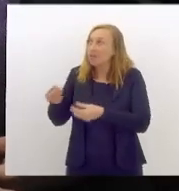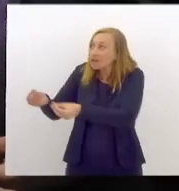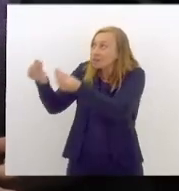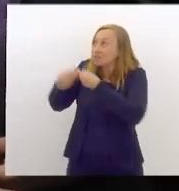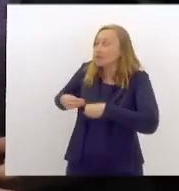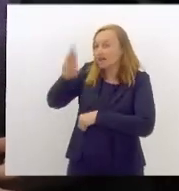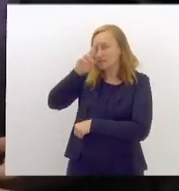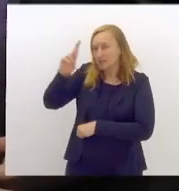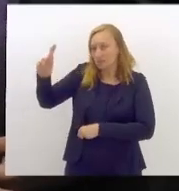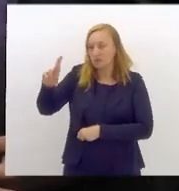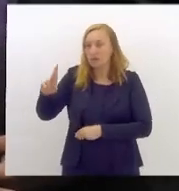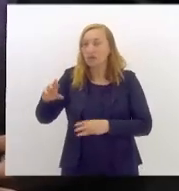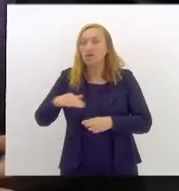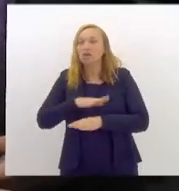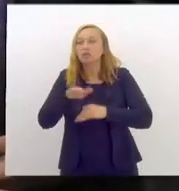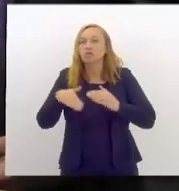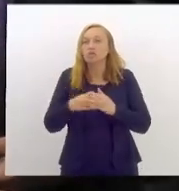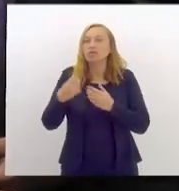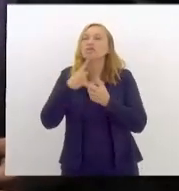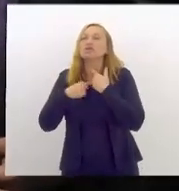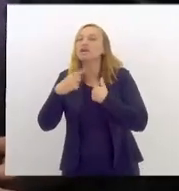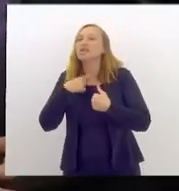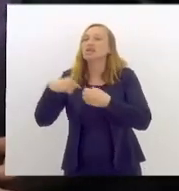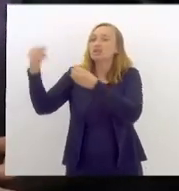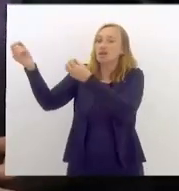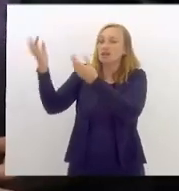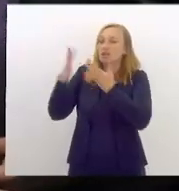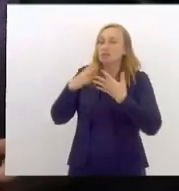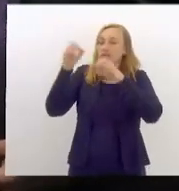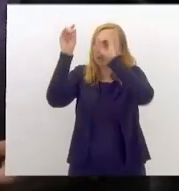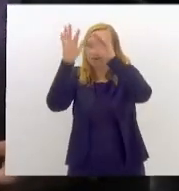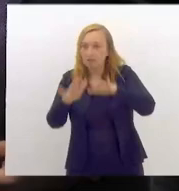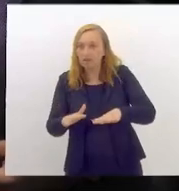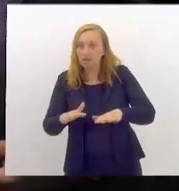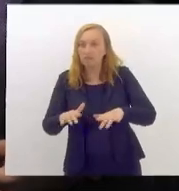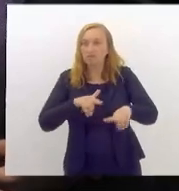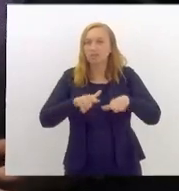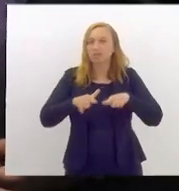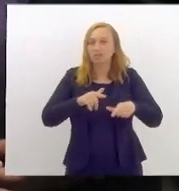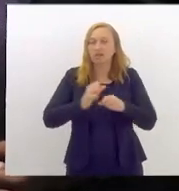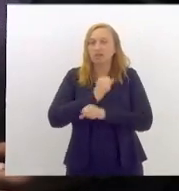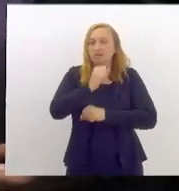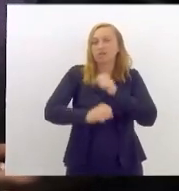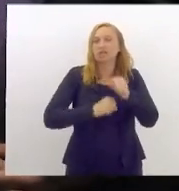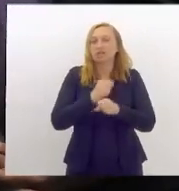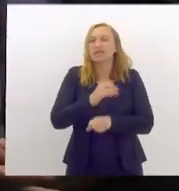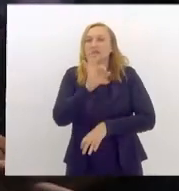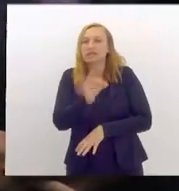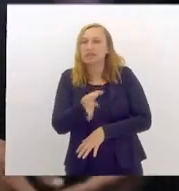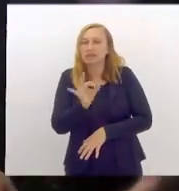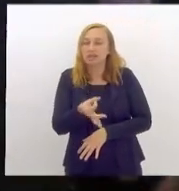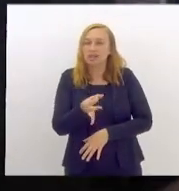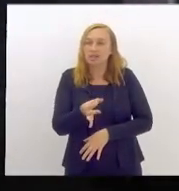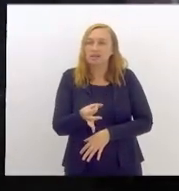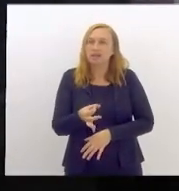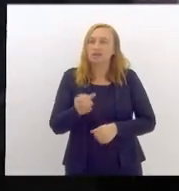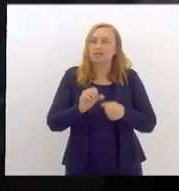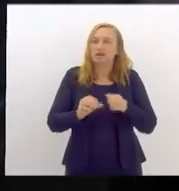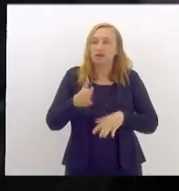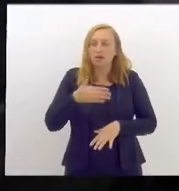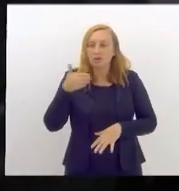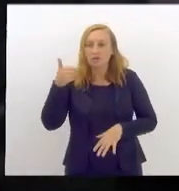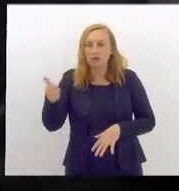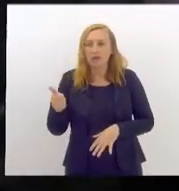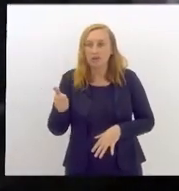desejo todas as bençãos aos deputados da próxima legislatura tenho certeza que farão muito